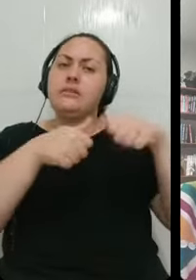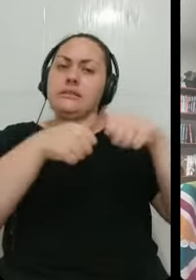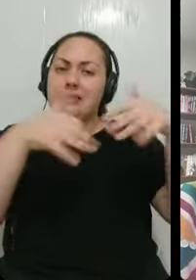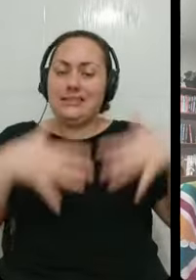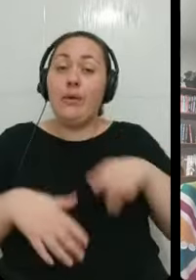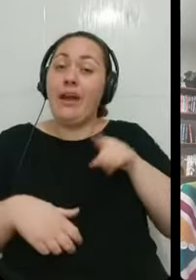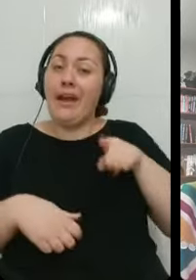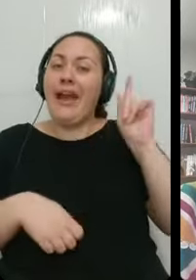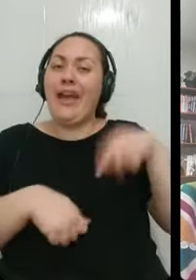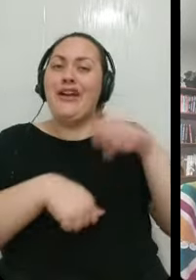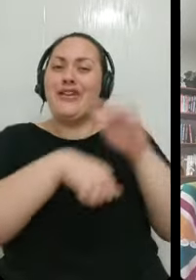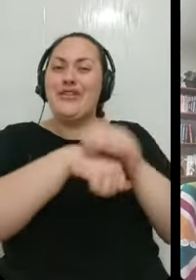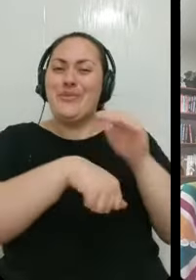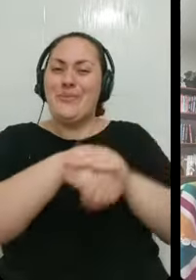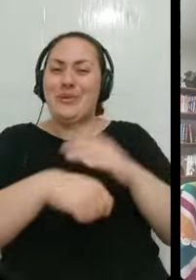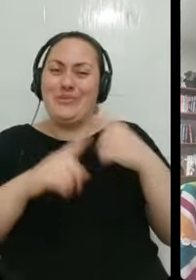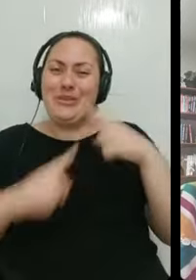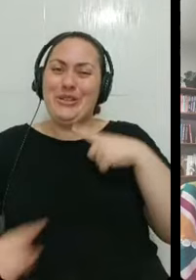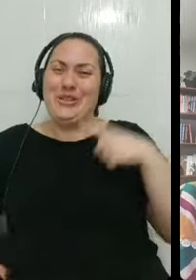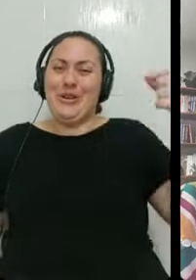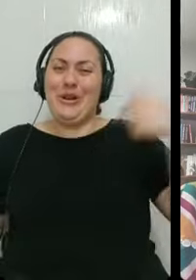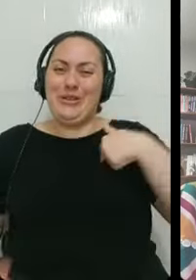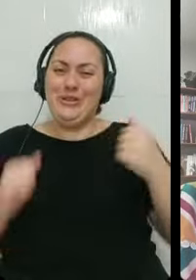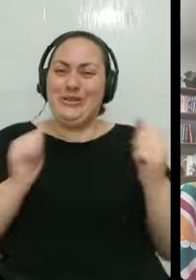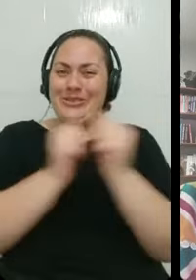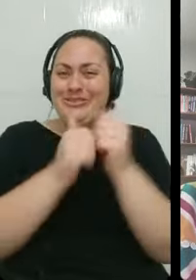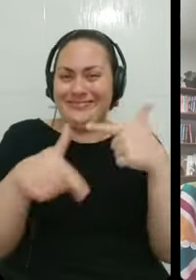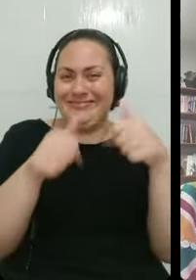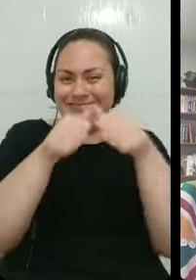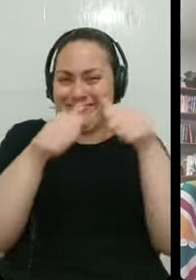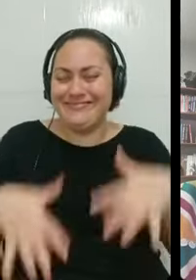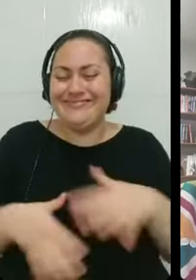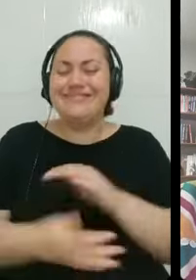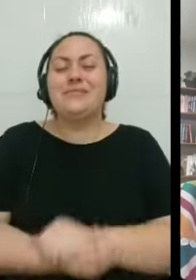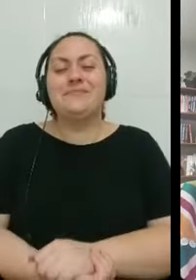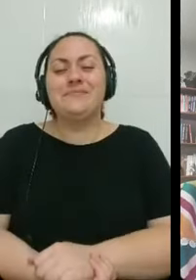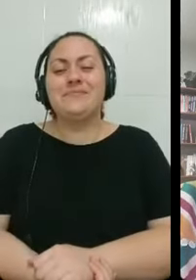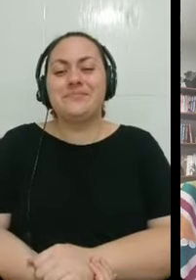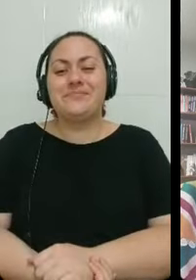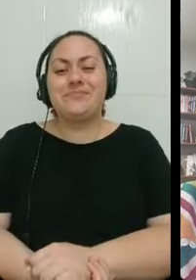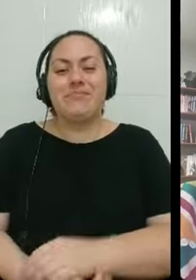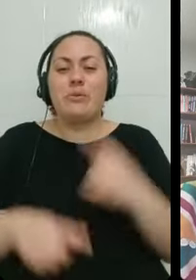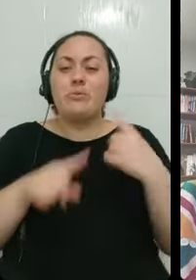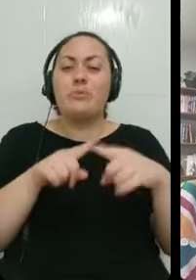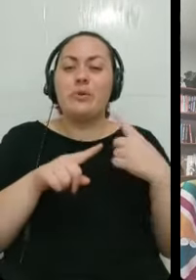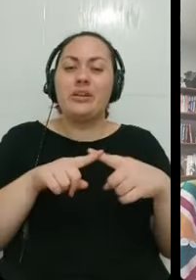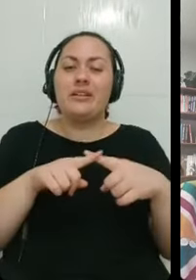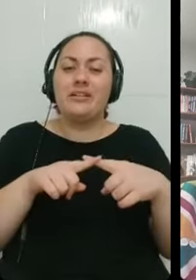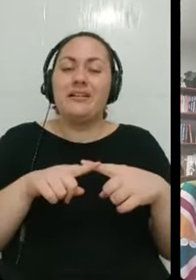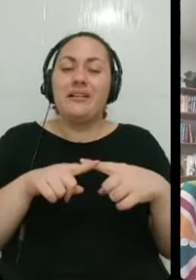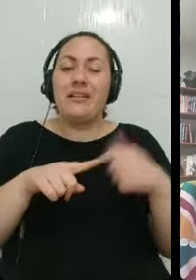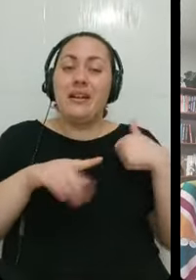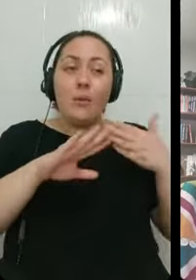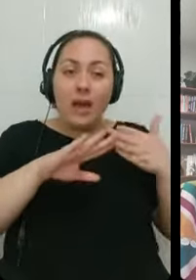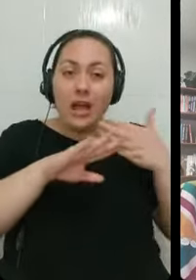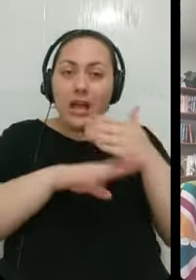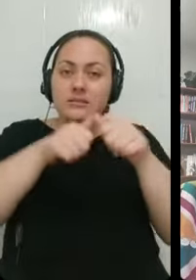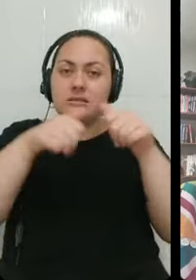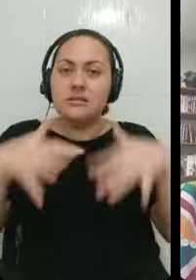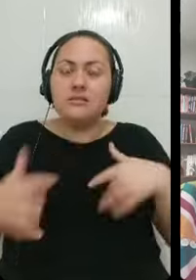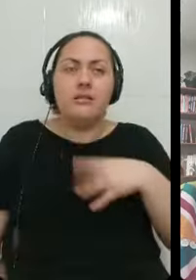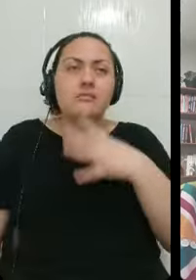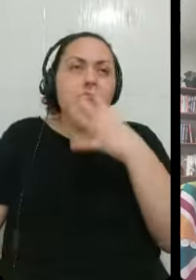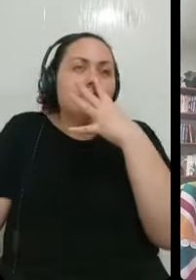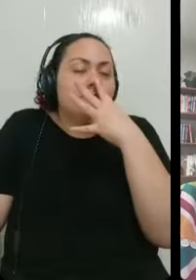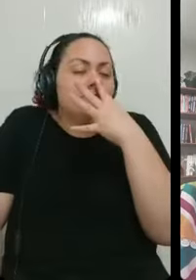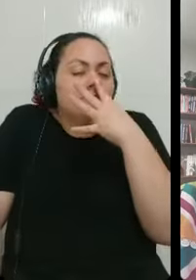a culpada do trabalhar de extensão, né? Eu digo sempre isso, né? Porque a extensão me ganhou assim,